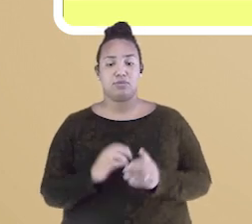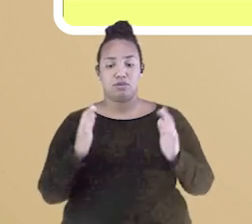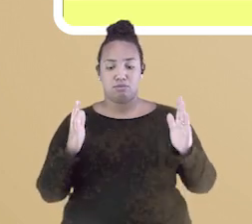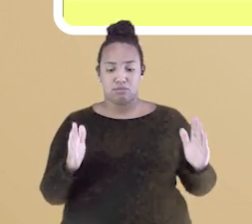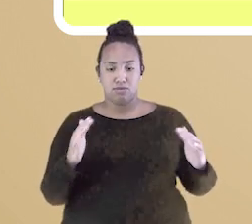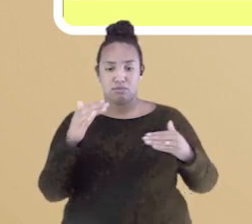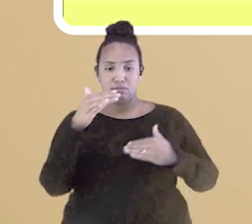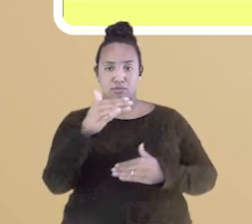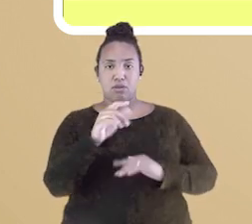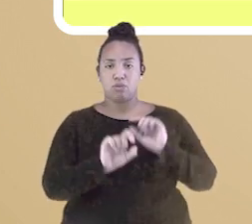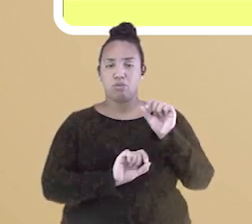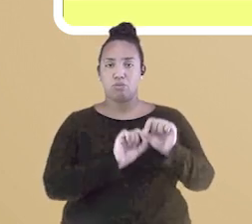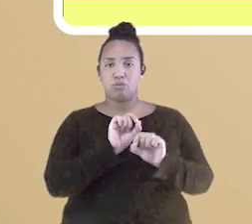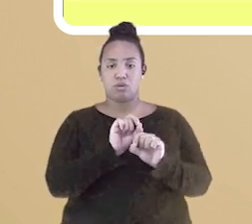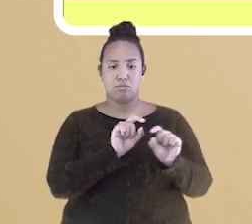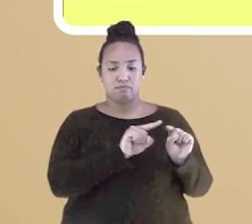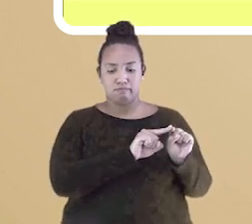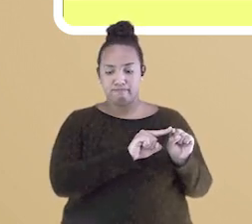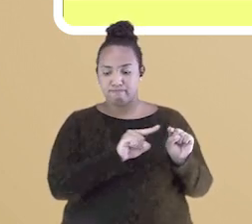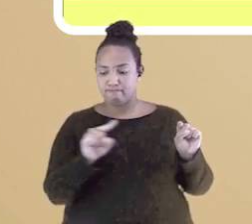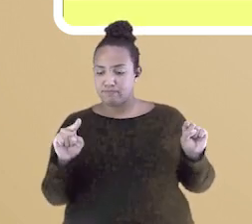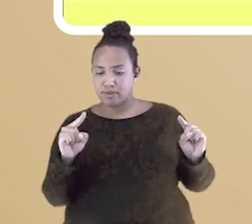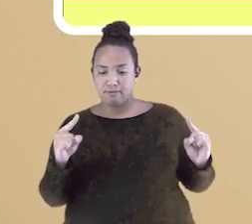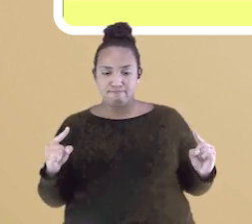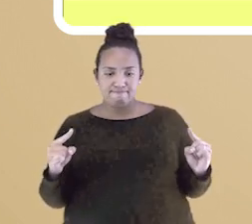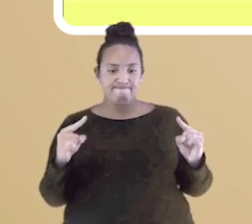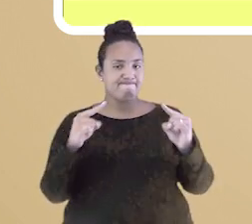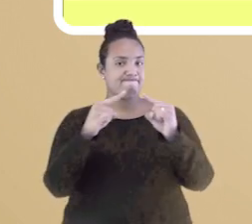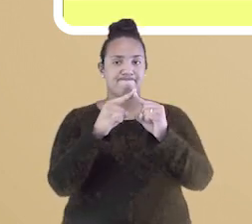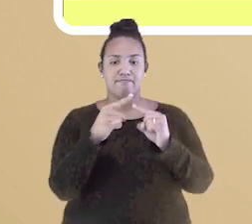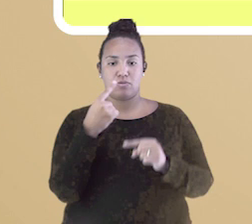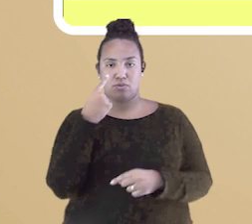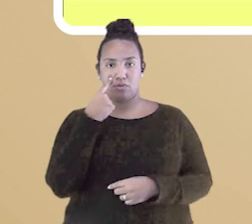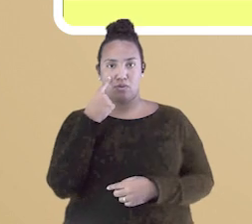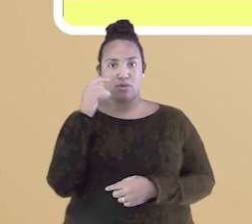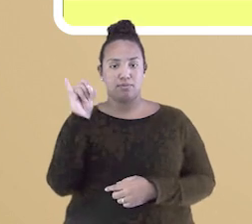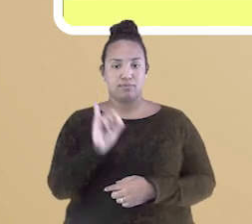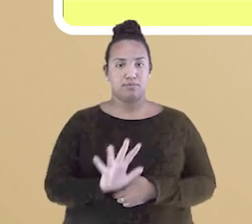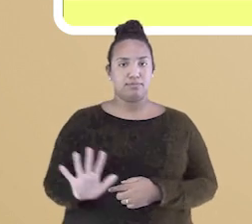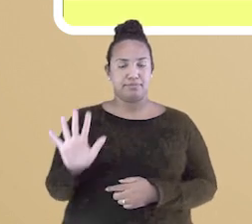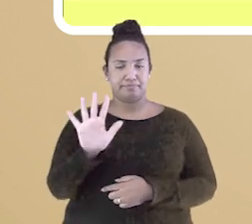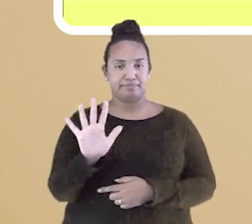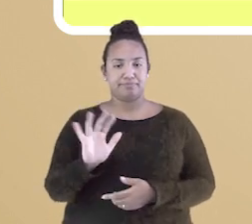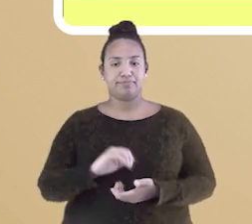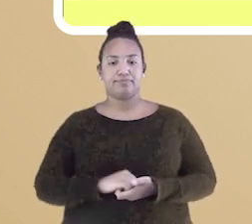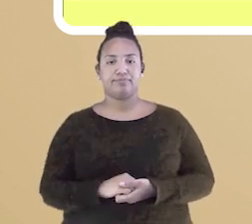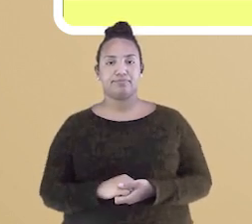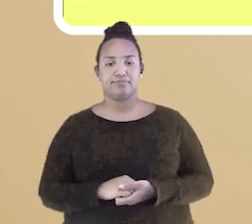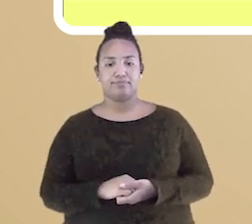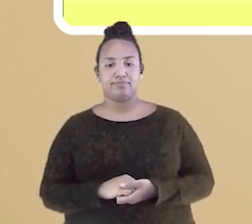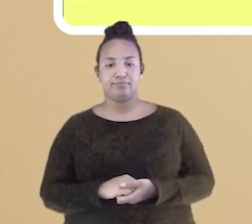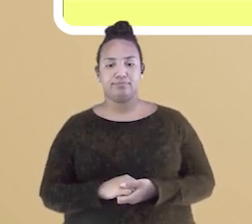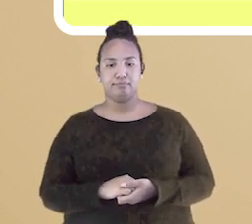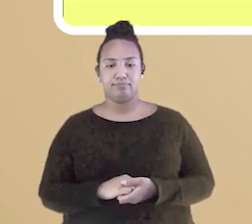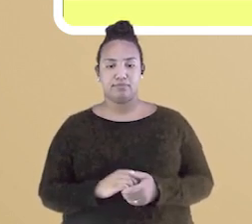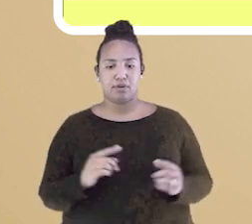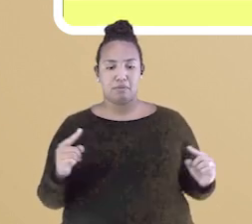se cruzam. Por exemplo, observe esses lados da tela. Eles nunca se